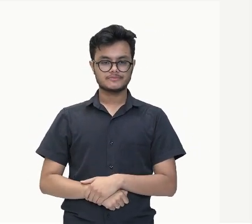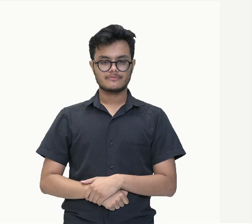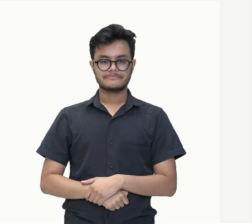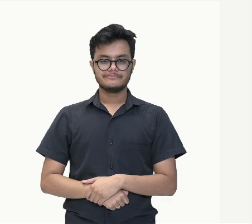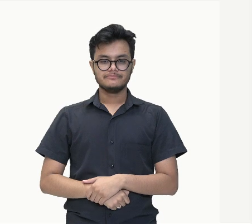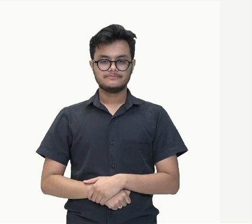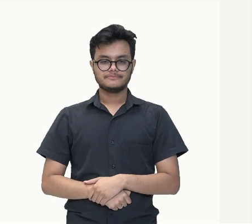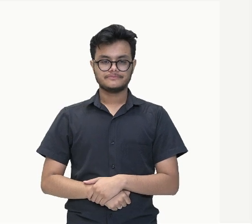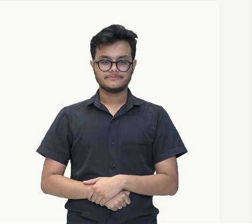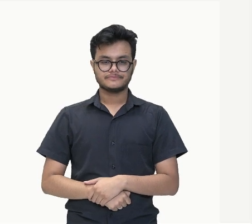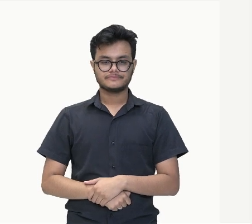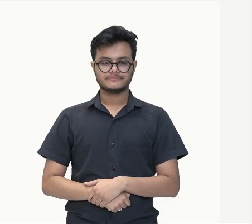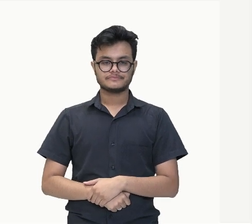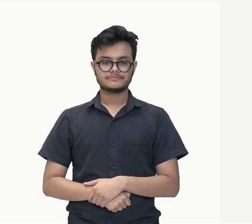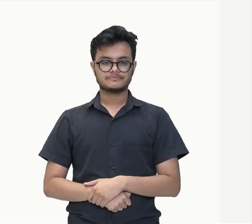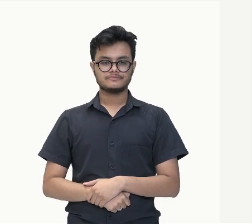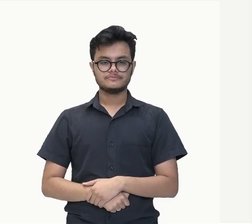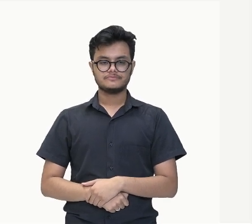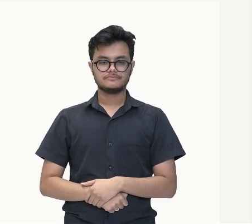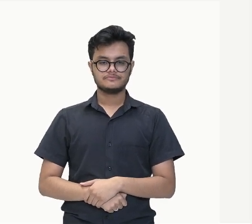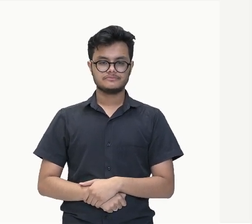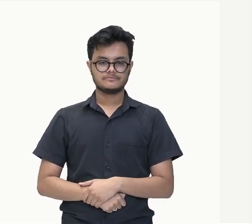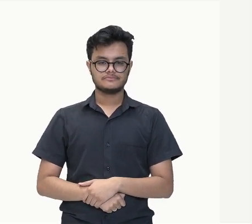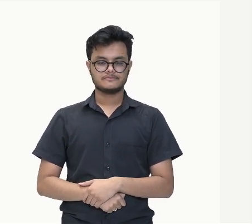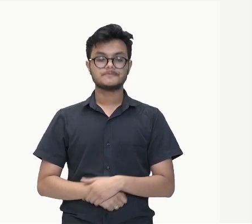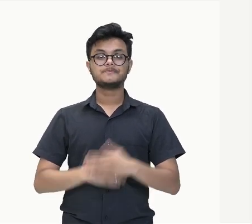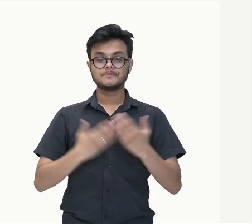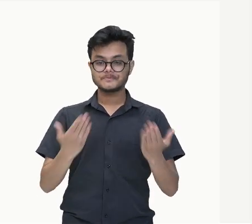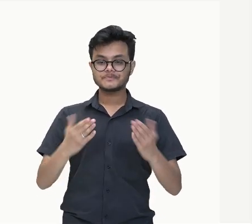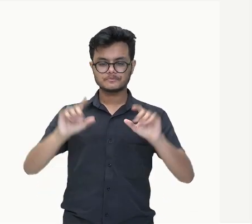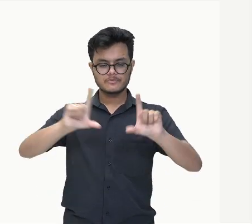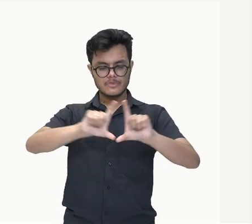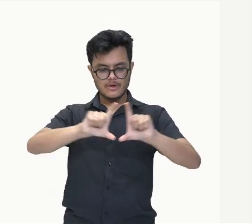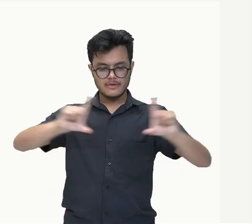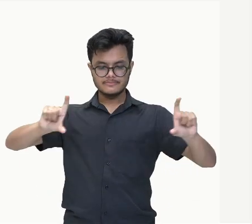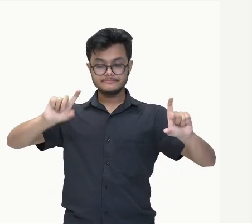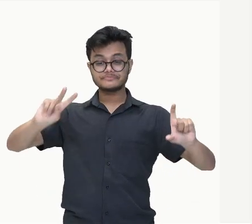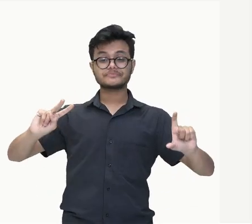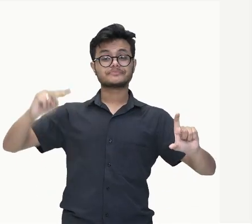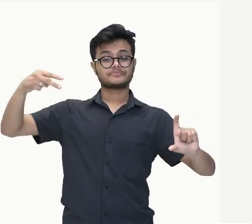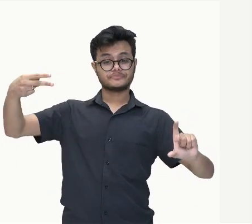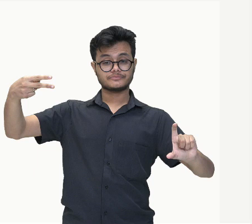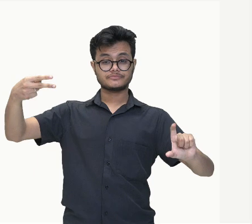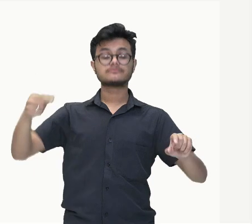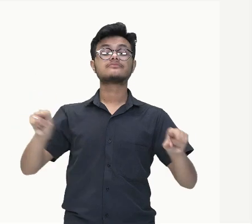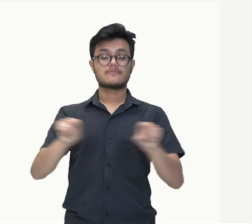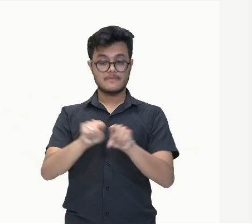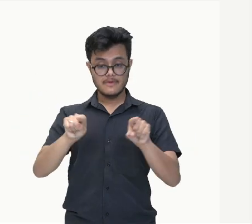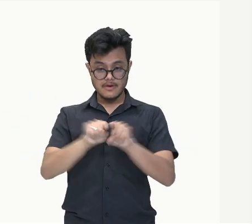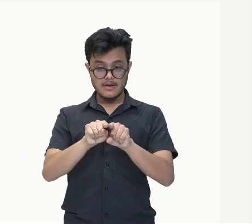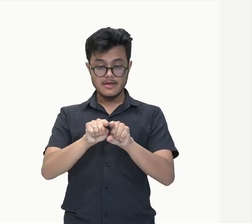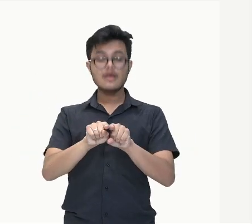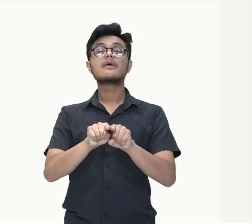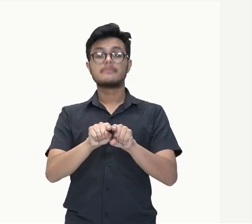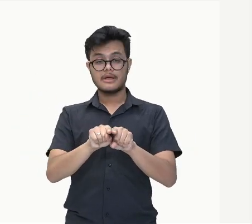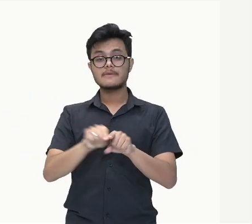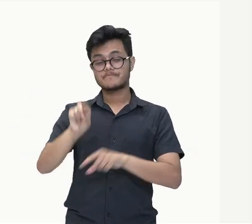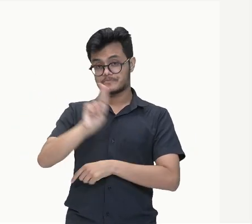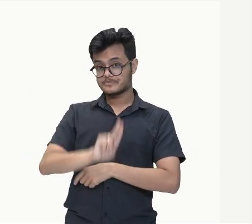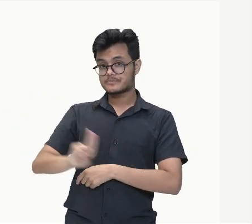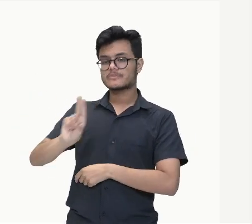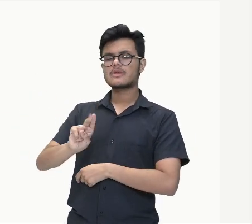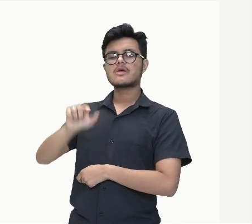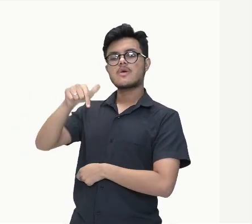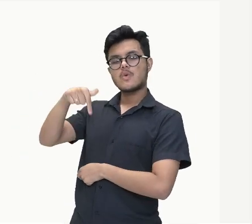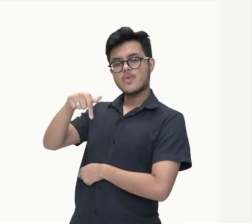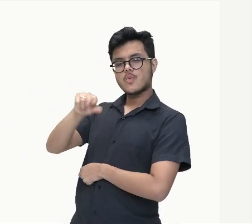ok? A função do segundo grau, também chamada de quadrática, né, é uma função do tipo.